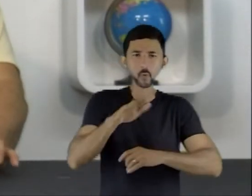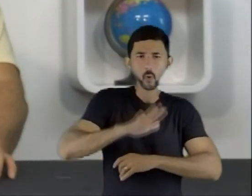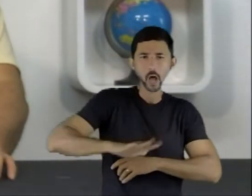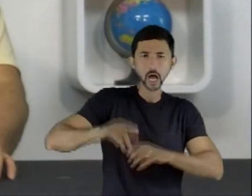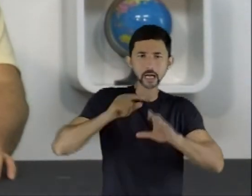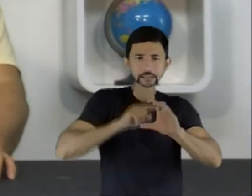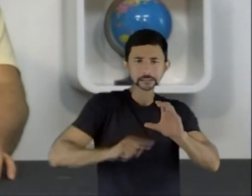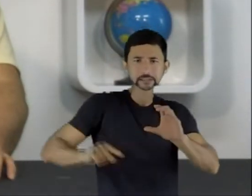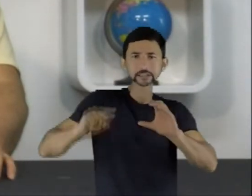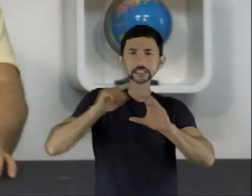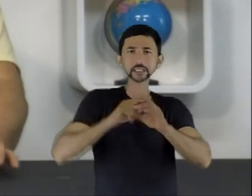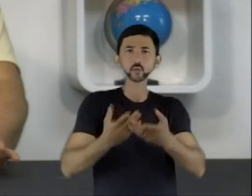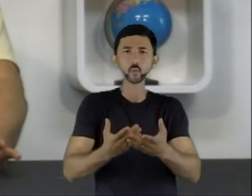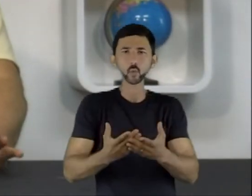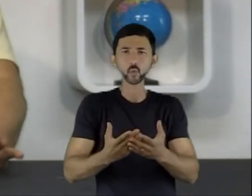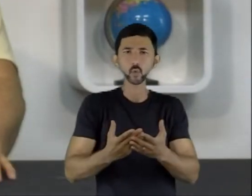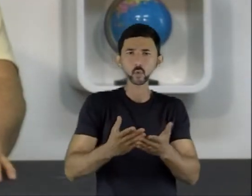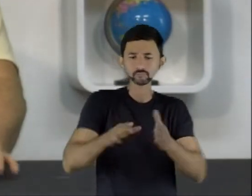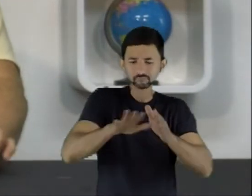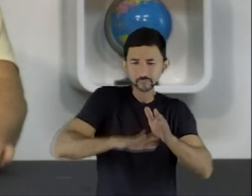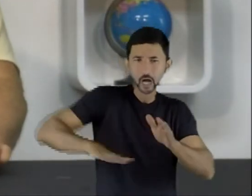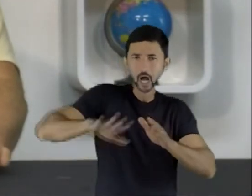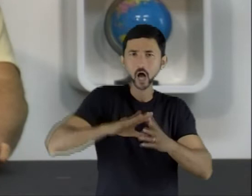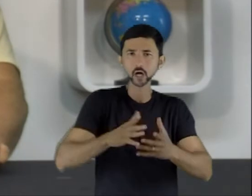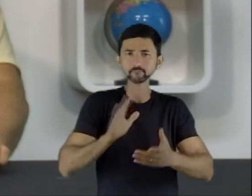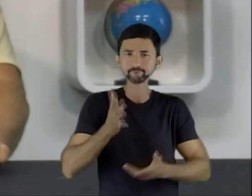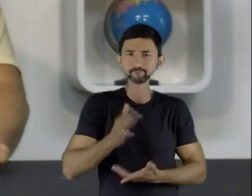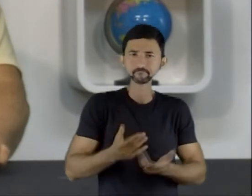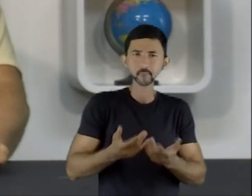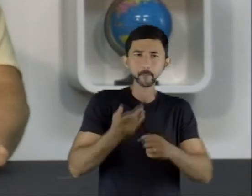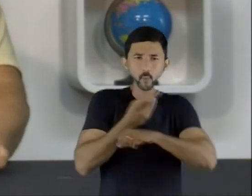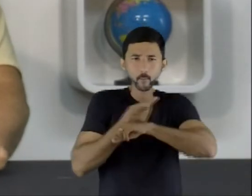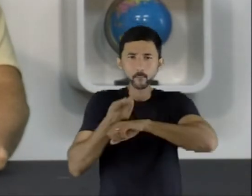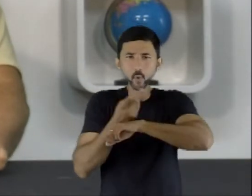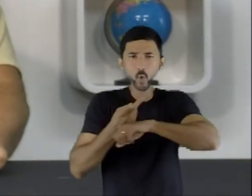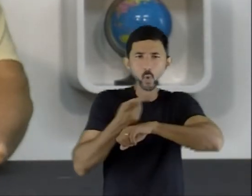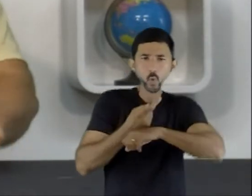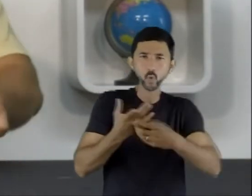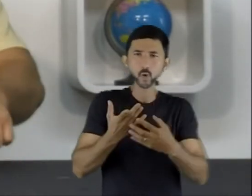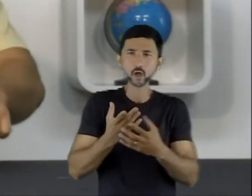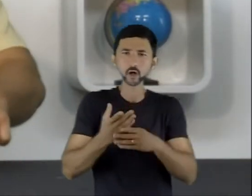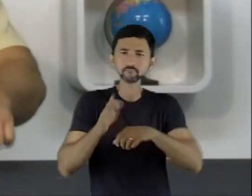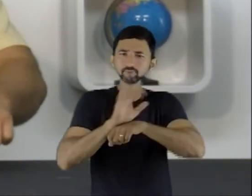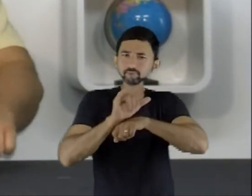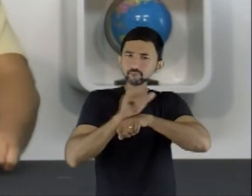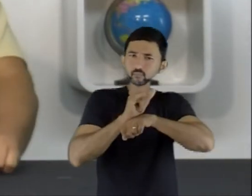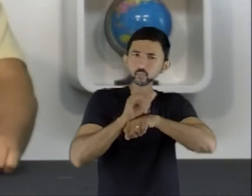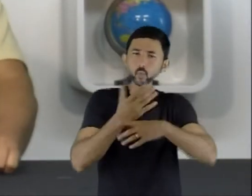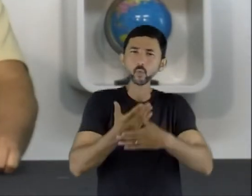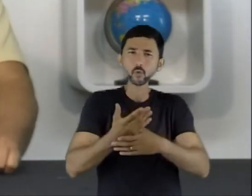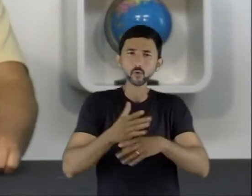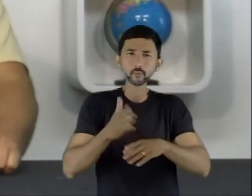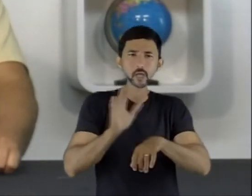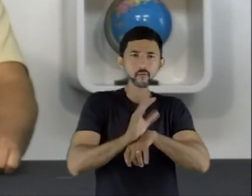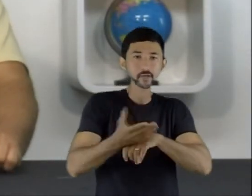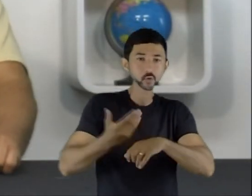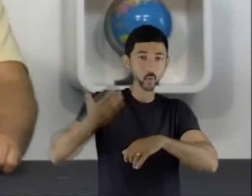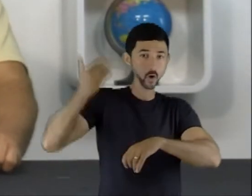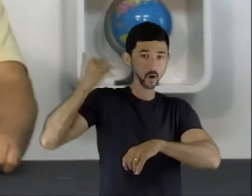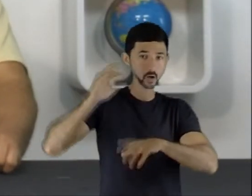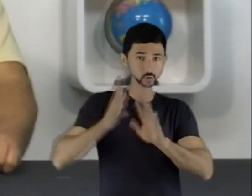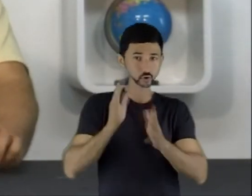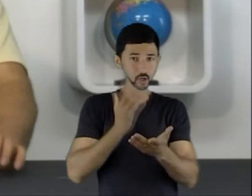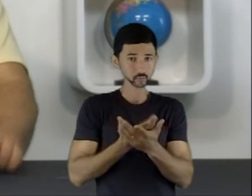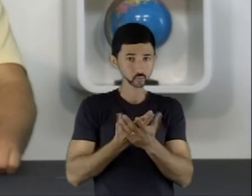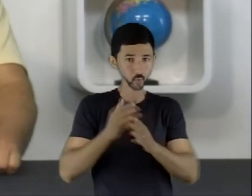fala da área do setor circular, certo? Você pode buscar aí no canal um vídeo anterior a